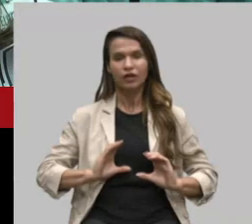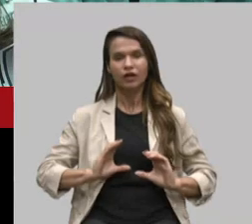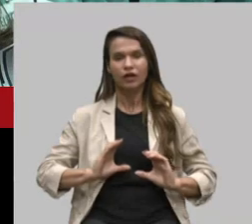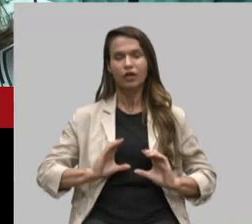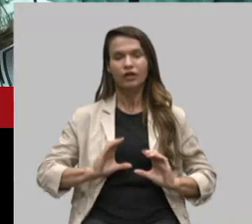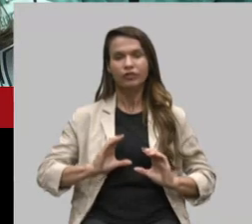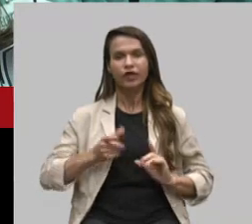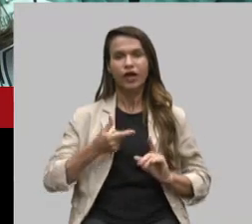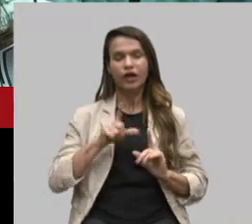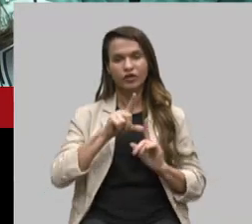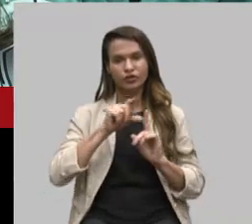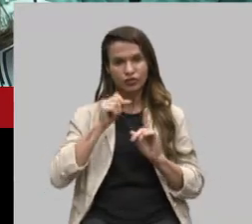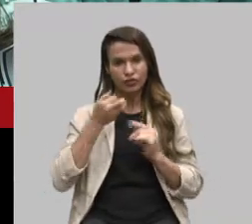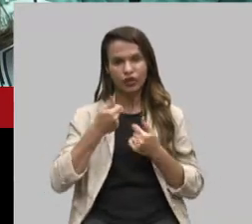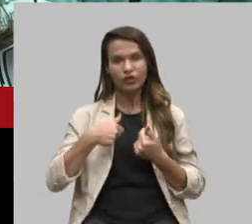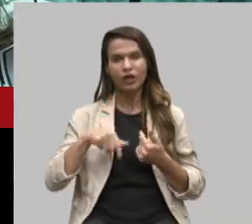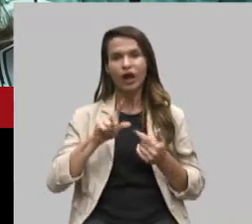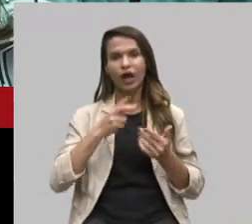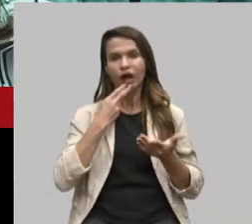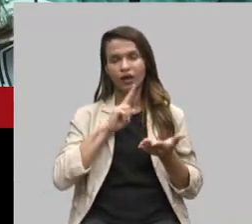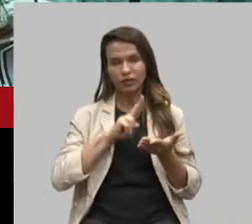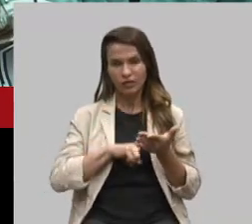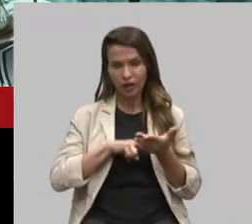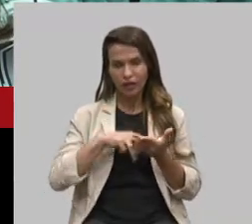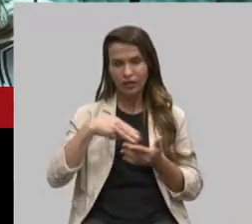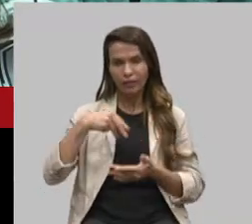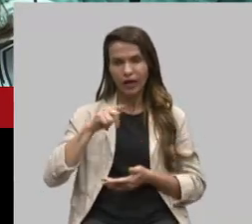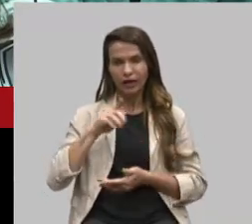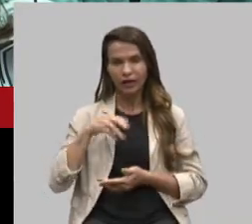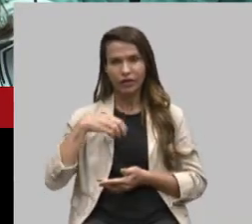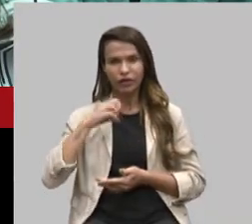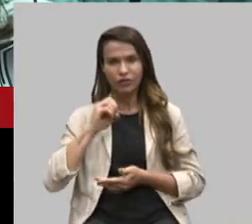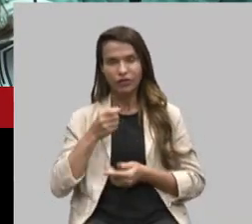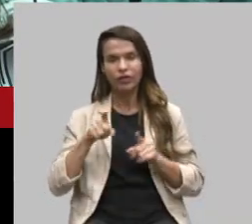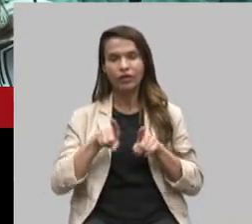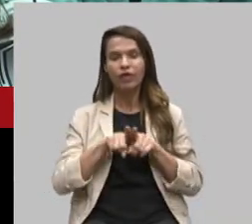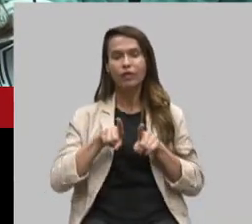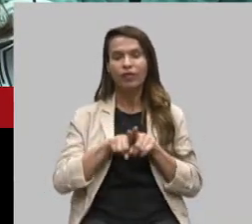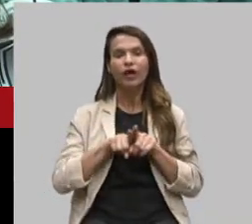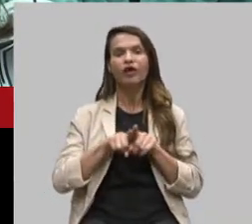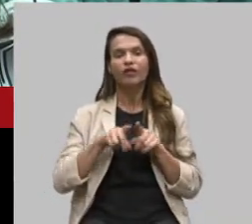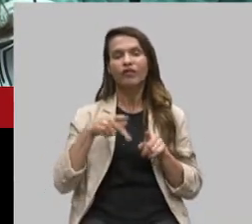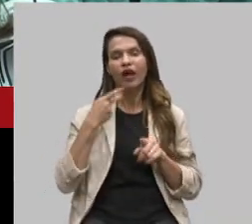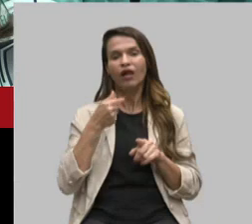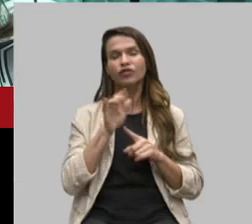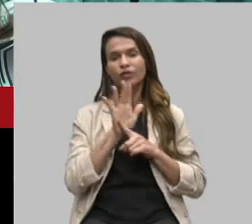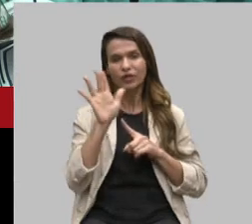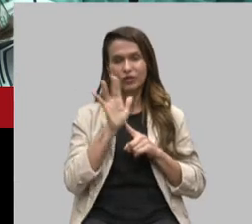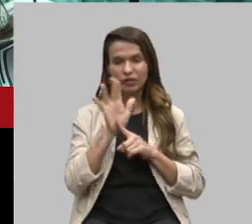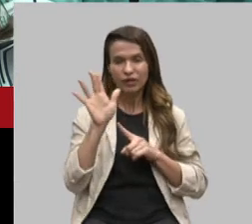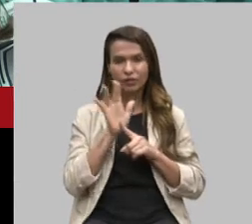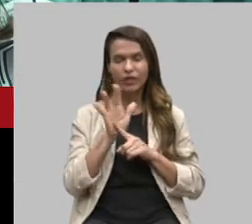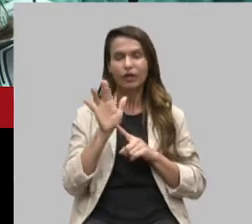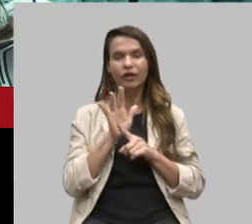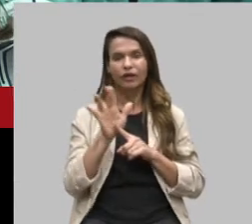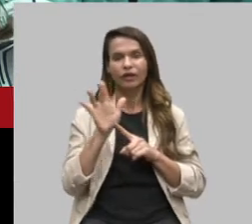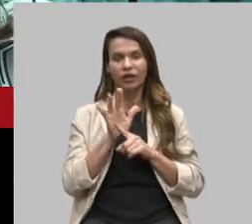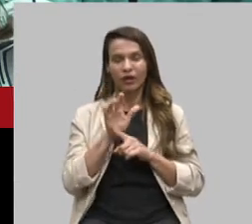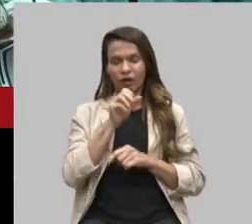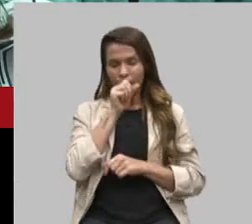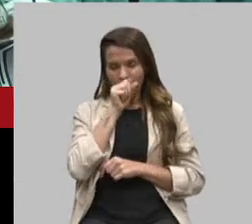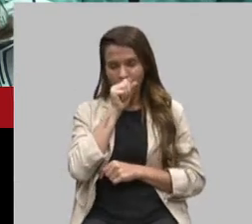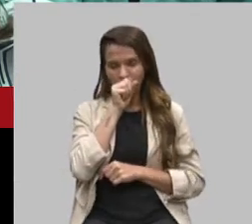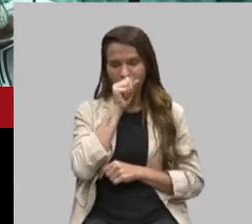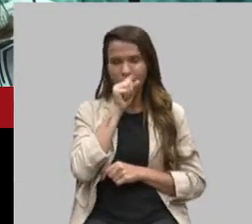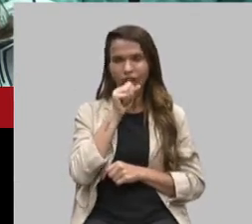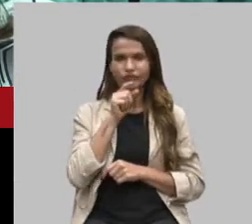Magna Além disso eh foi falado também sobre a questão das demandas que né que já que é uma demanda